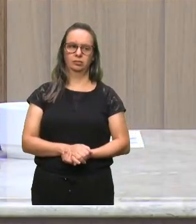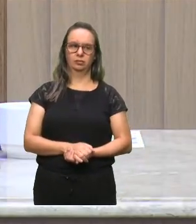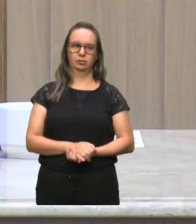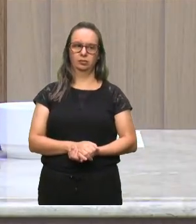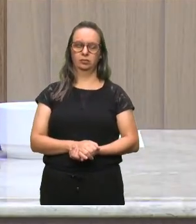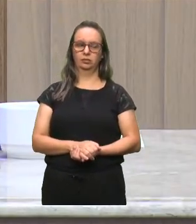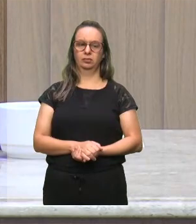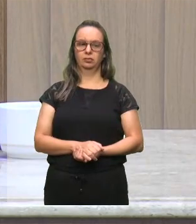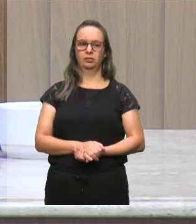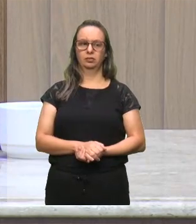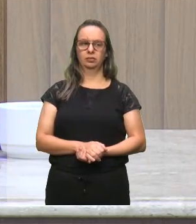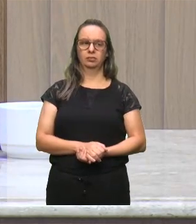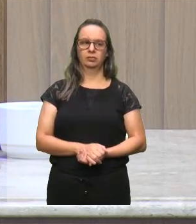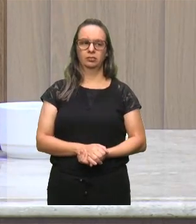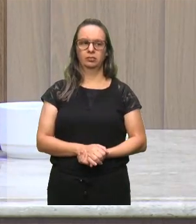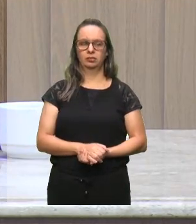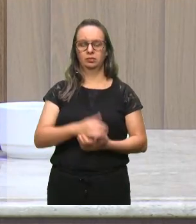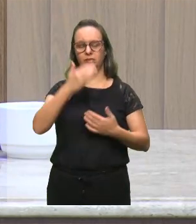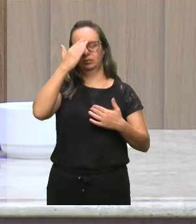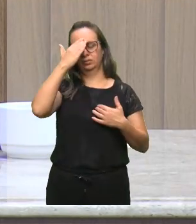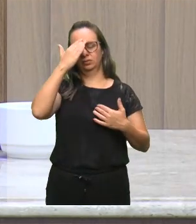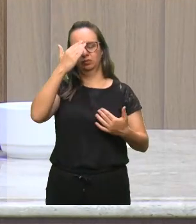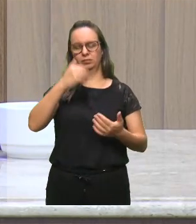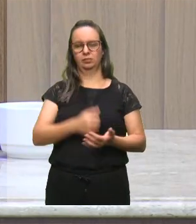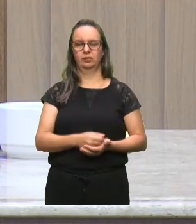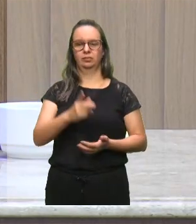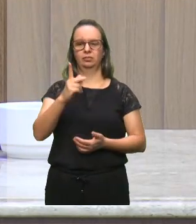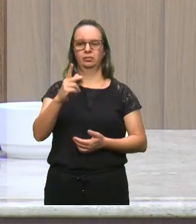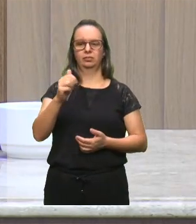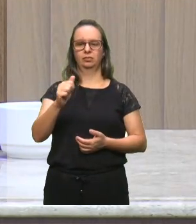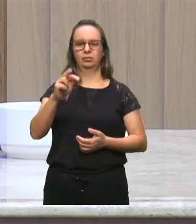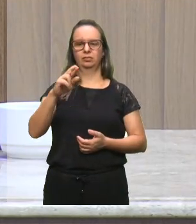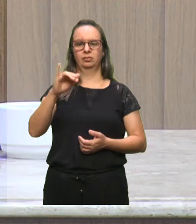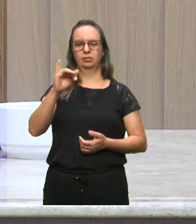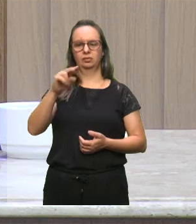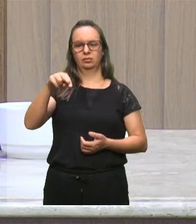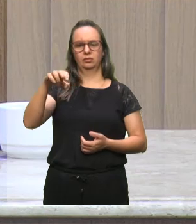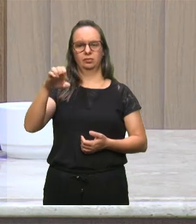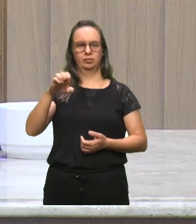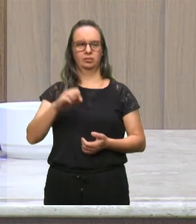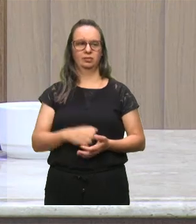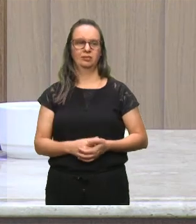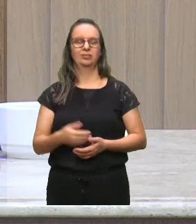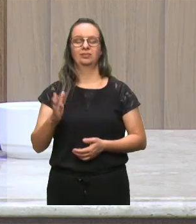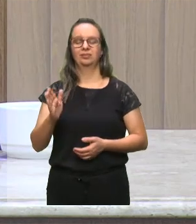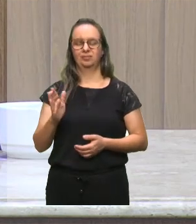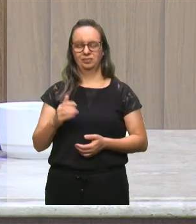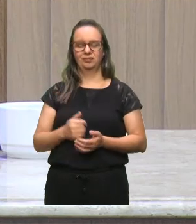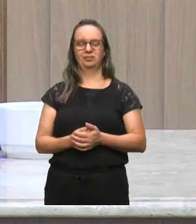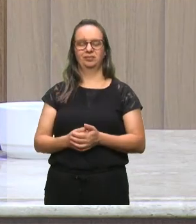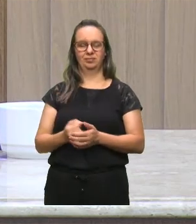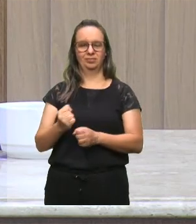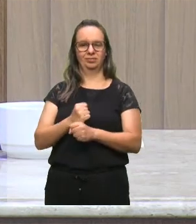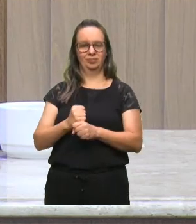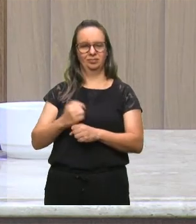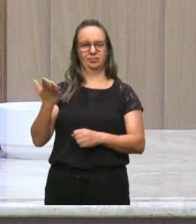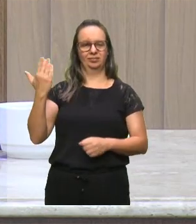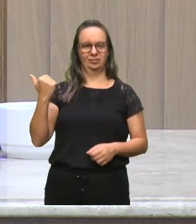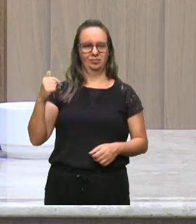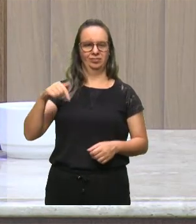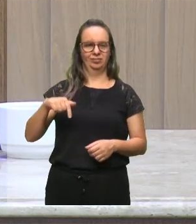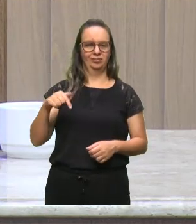Antes de mais nada, agradecer a Karine. Ela esteve aqui já na audiência do ano passado, já fez as contribuições e está novamente deixando